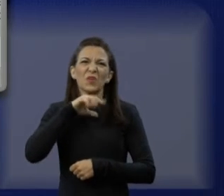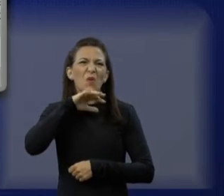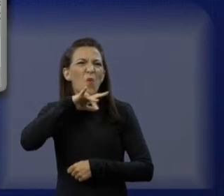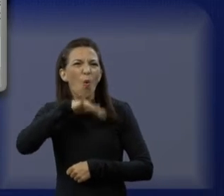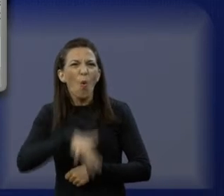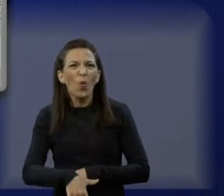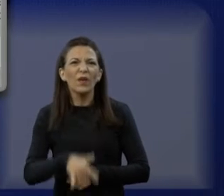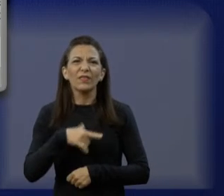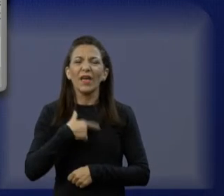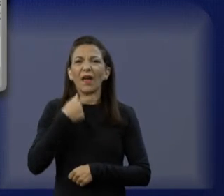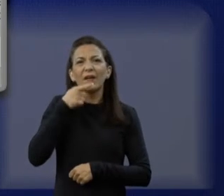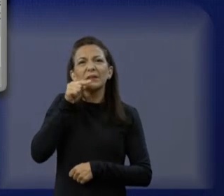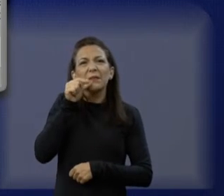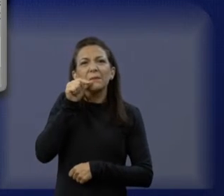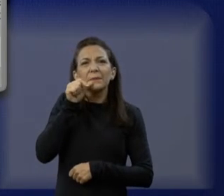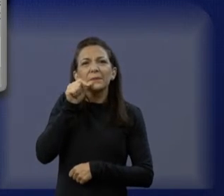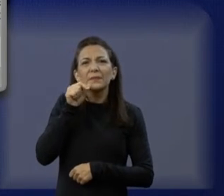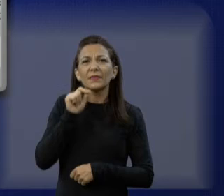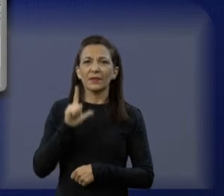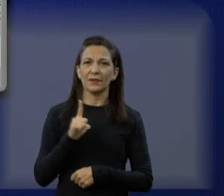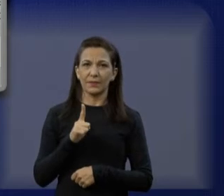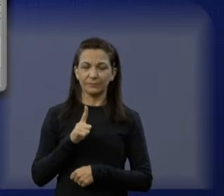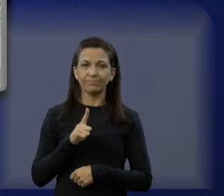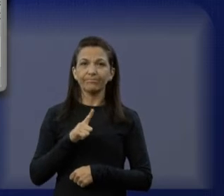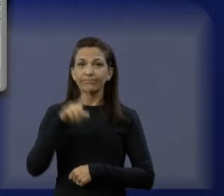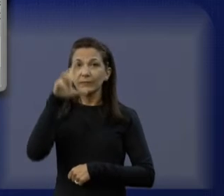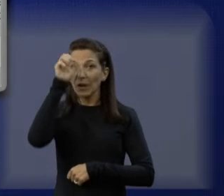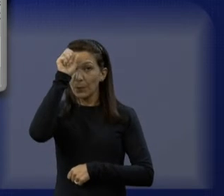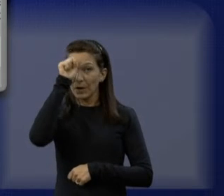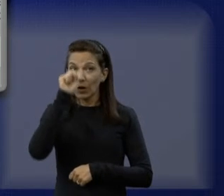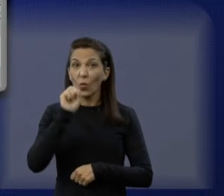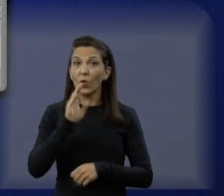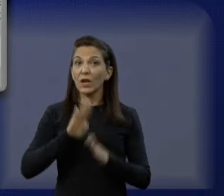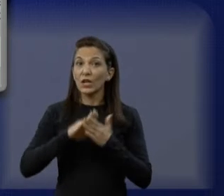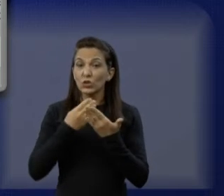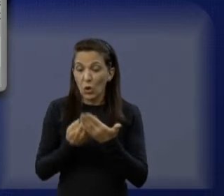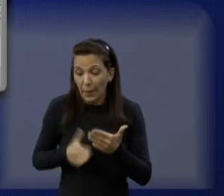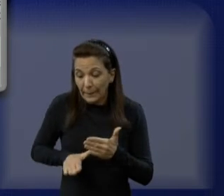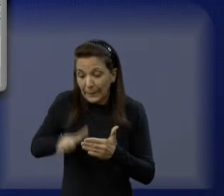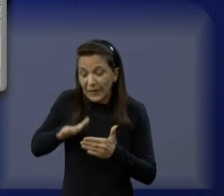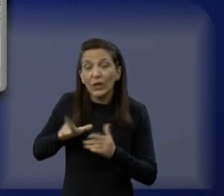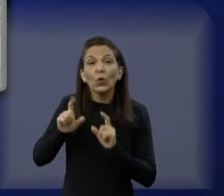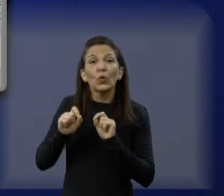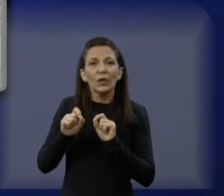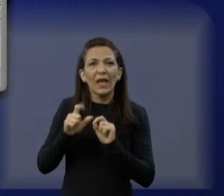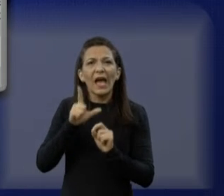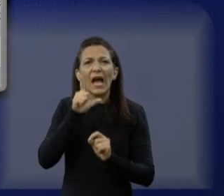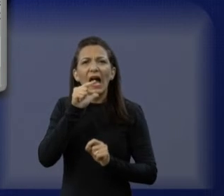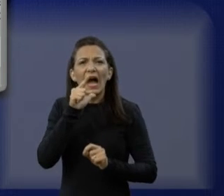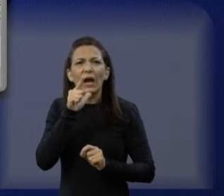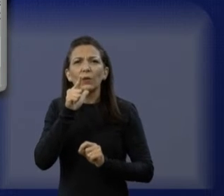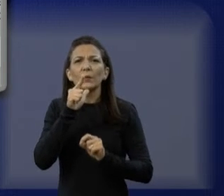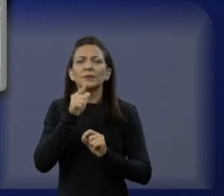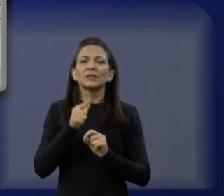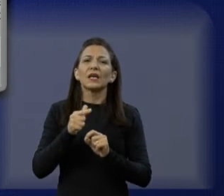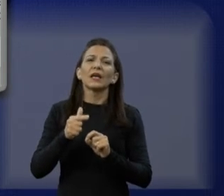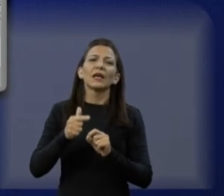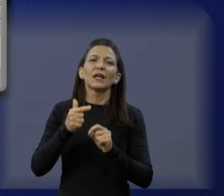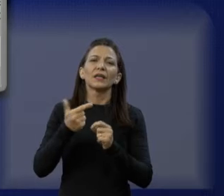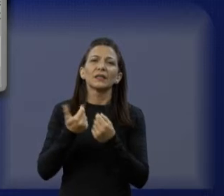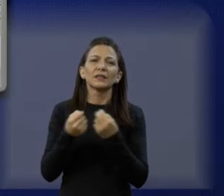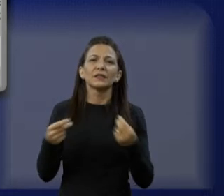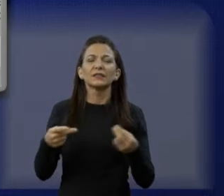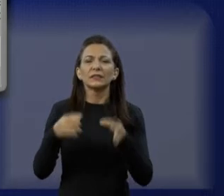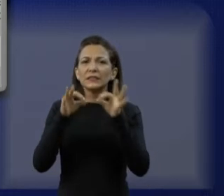está com sabor e nós sabemos as Nós aprendemos na escolinha de pequenininho que a água deve ser e incolor inodora